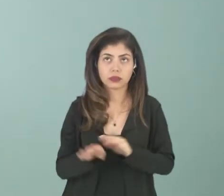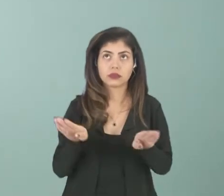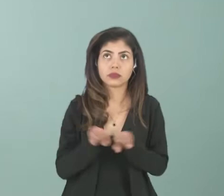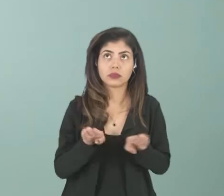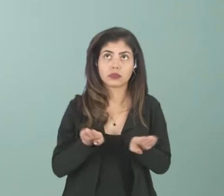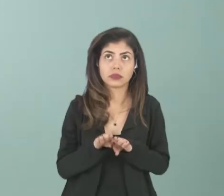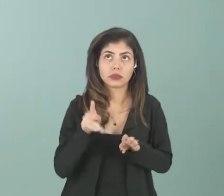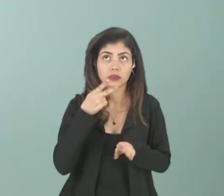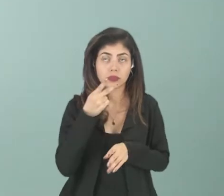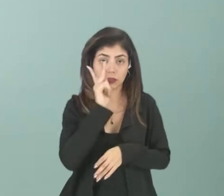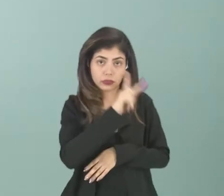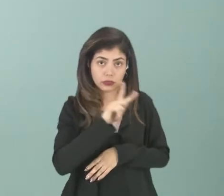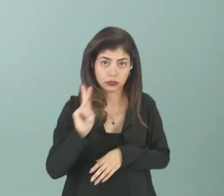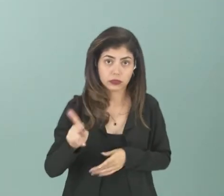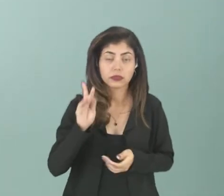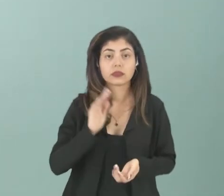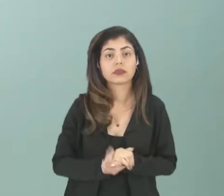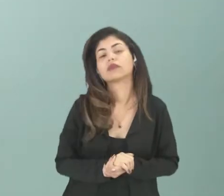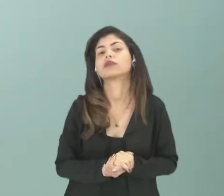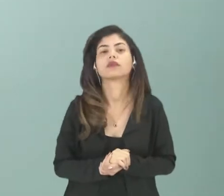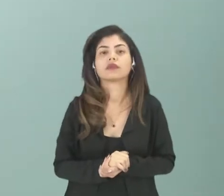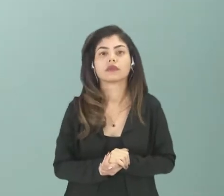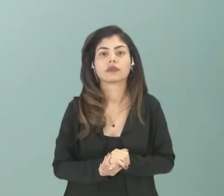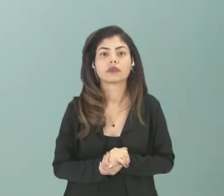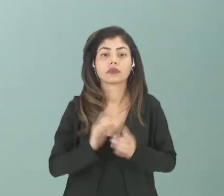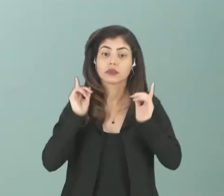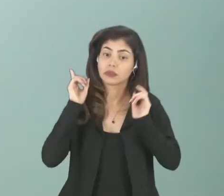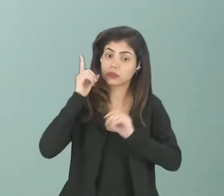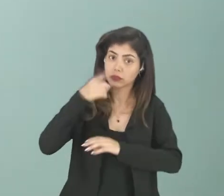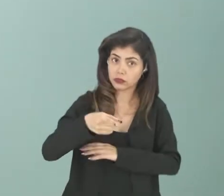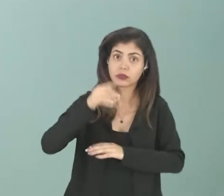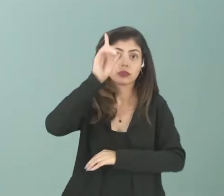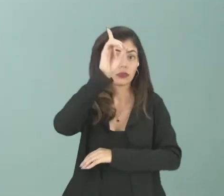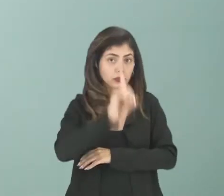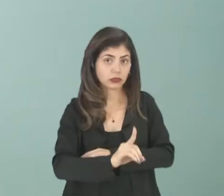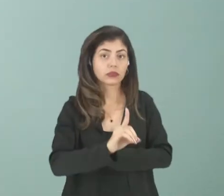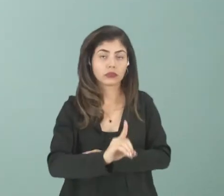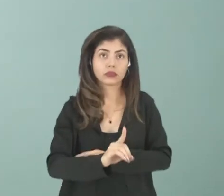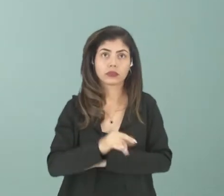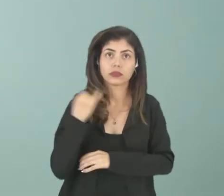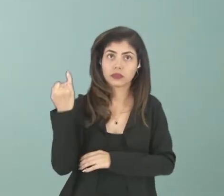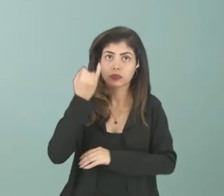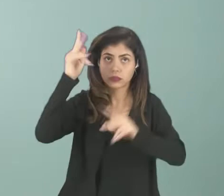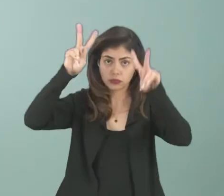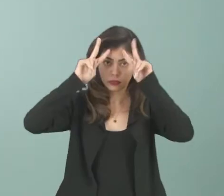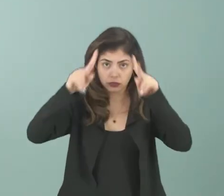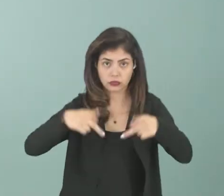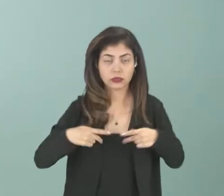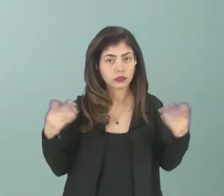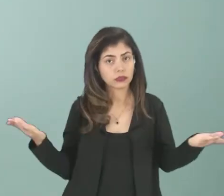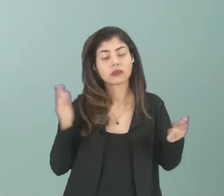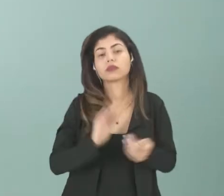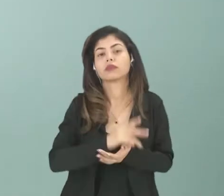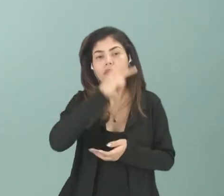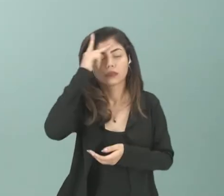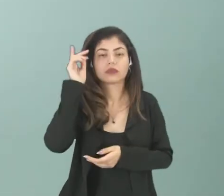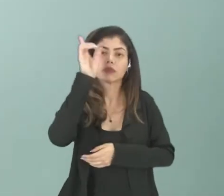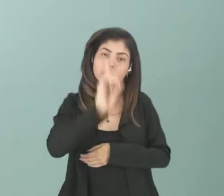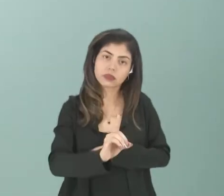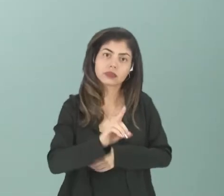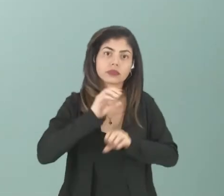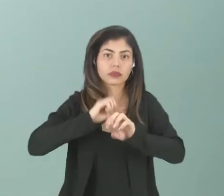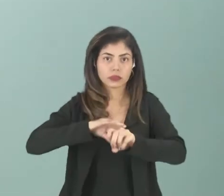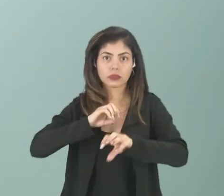o meu lugar de fala, eu sou professora e eu sou defensora dos direitos fundamentais da pessoa humana. Então, a pessoa teria que ter direito